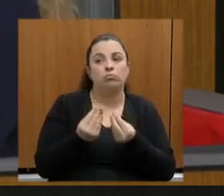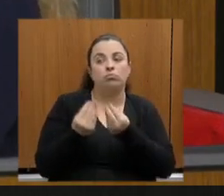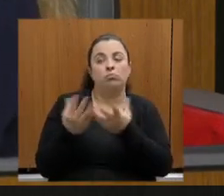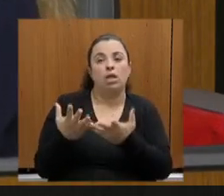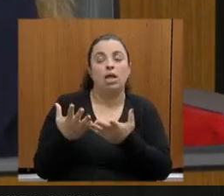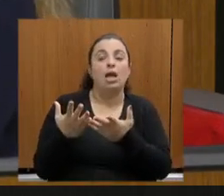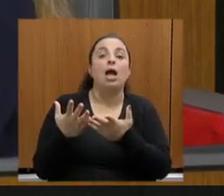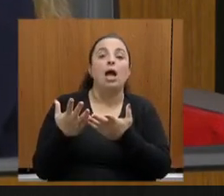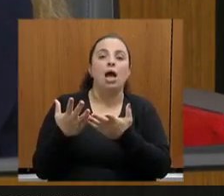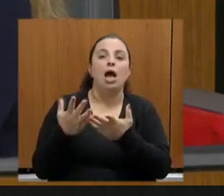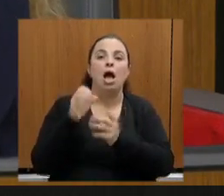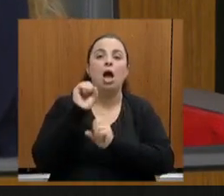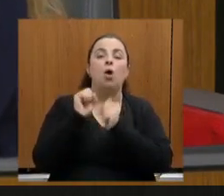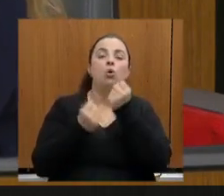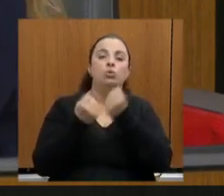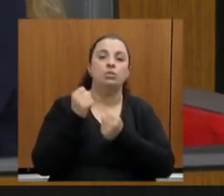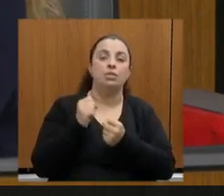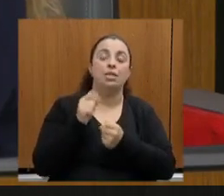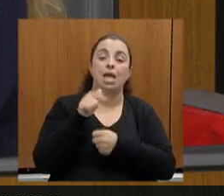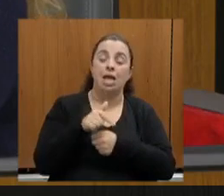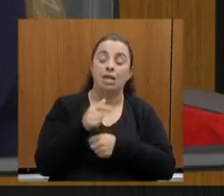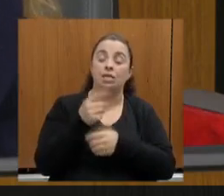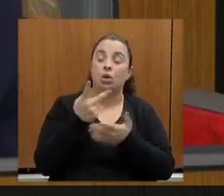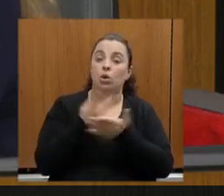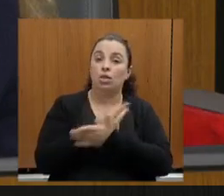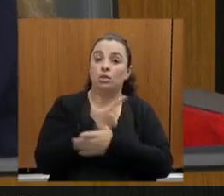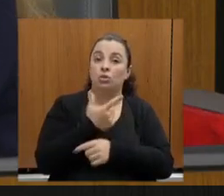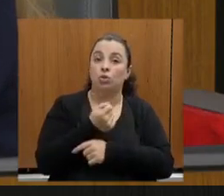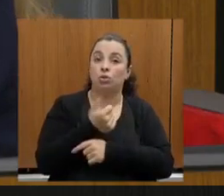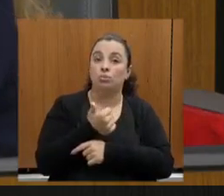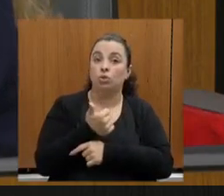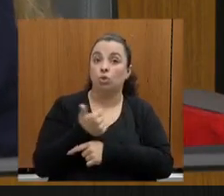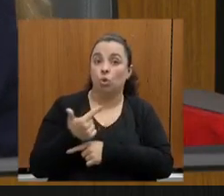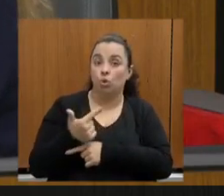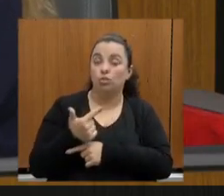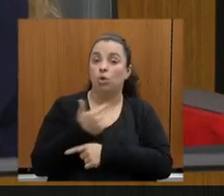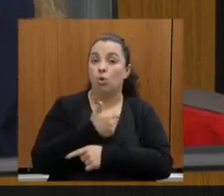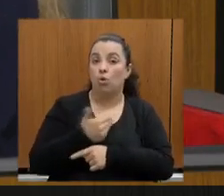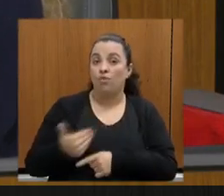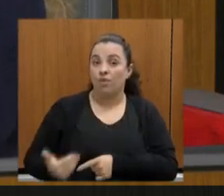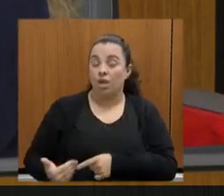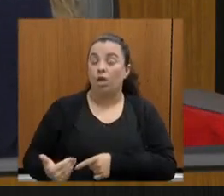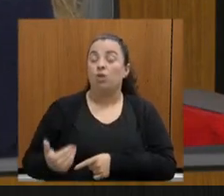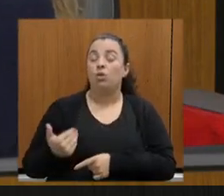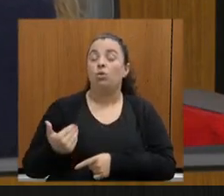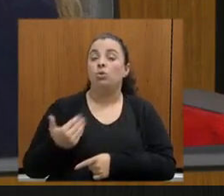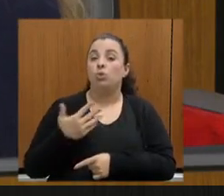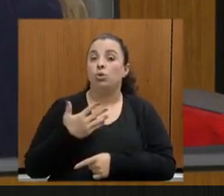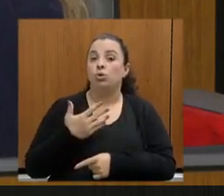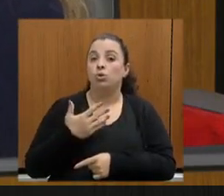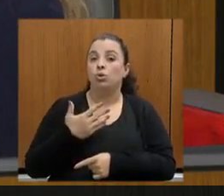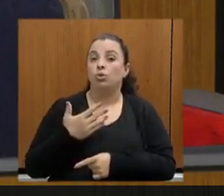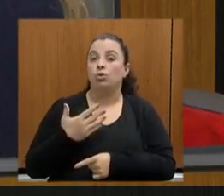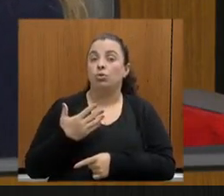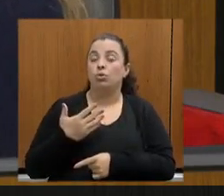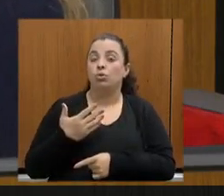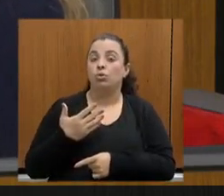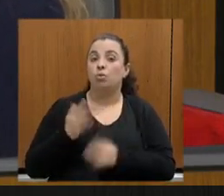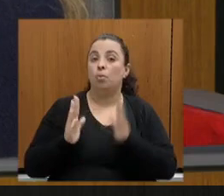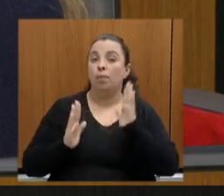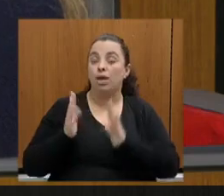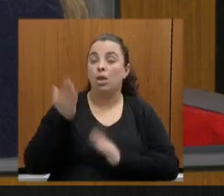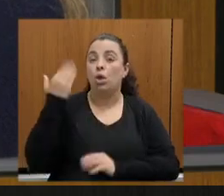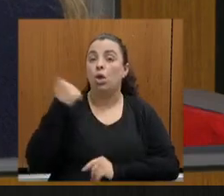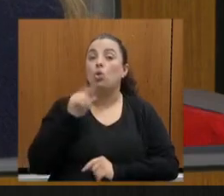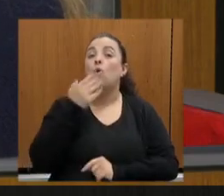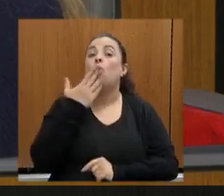a Cemig Governo do Estado em 2012 Então vamos resgatar quem era o governo do estado